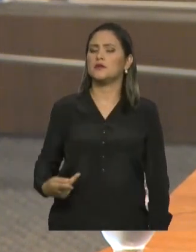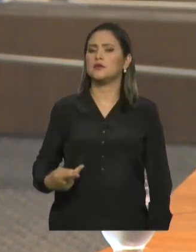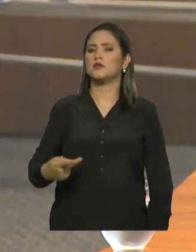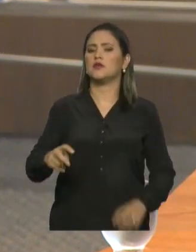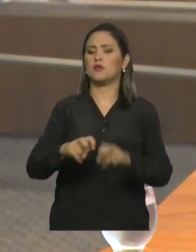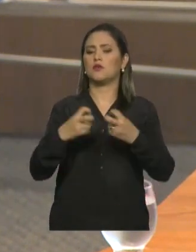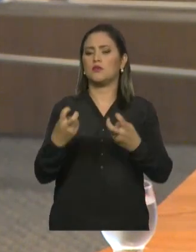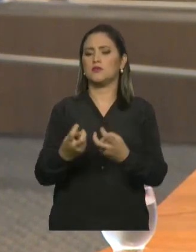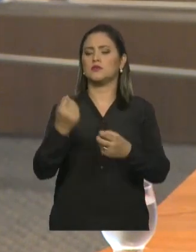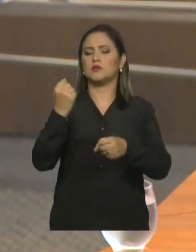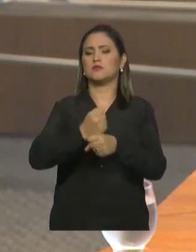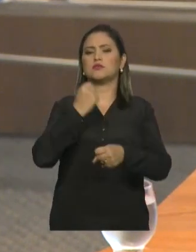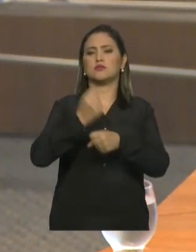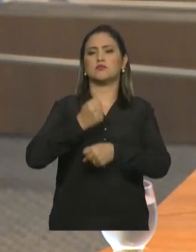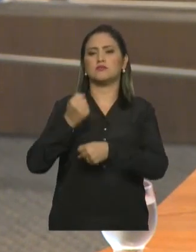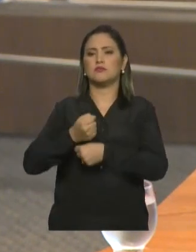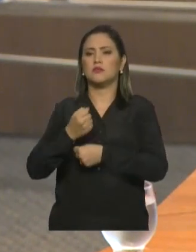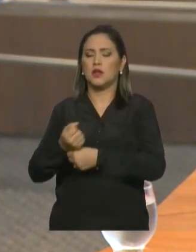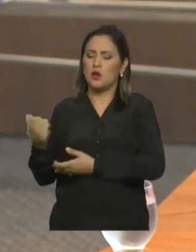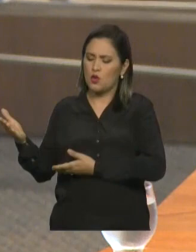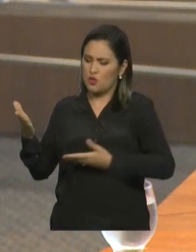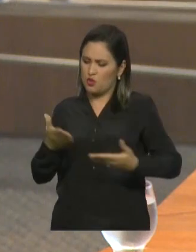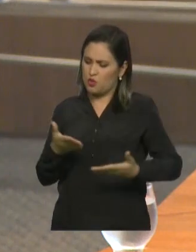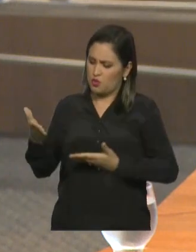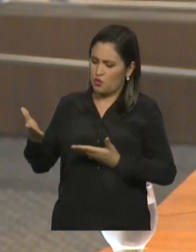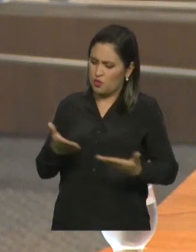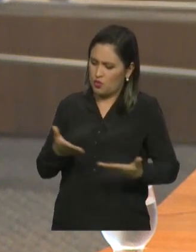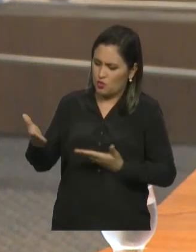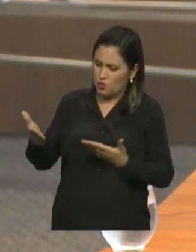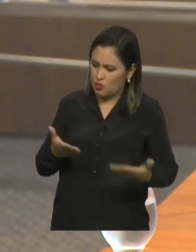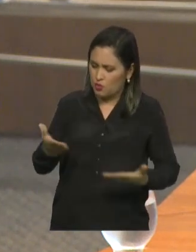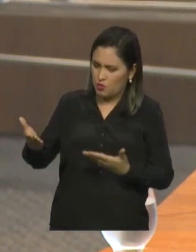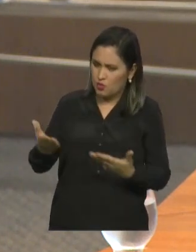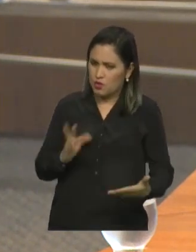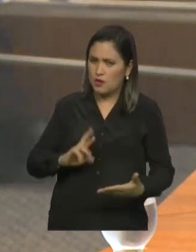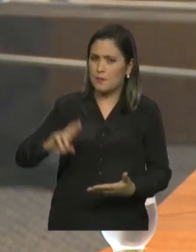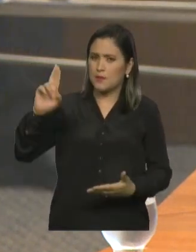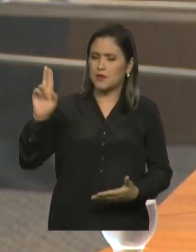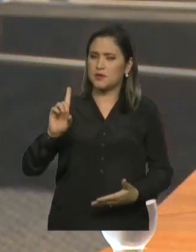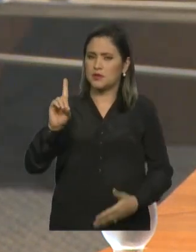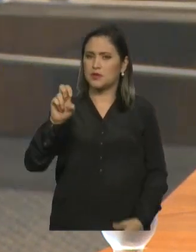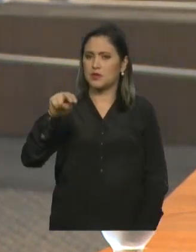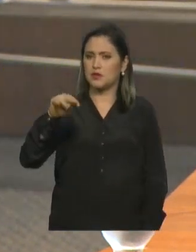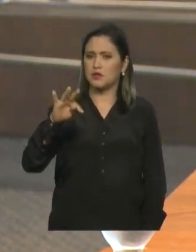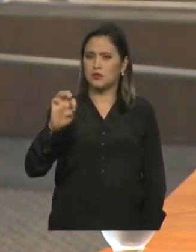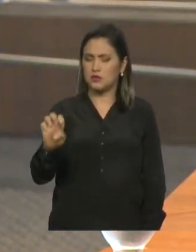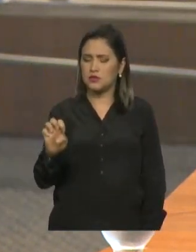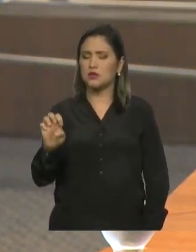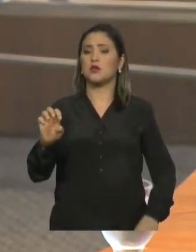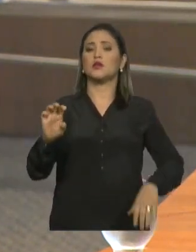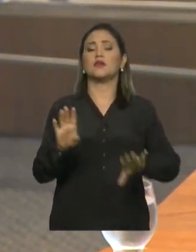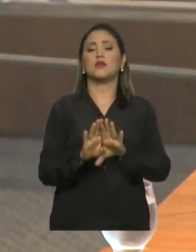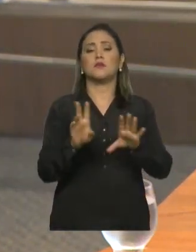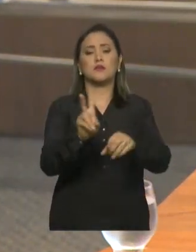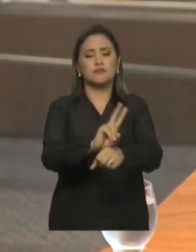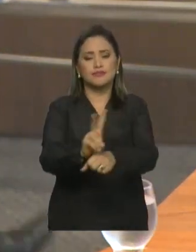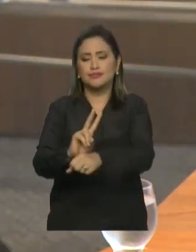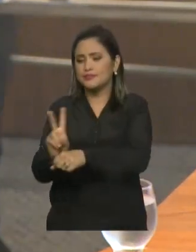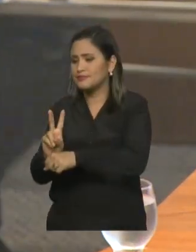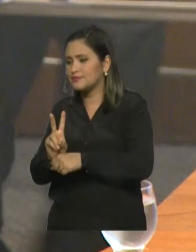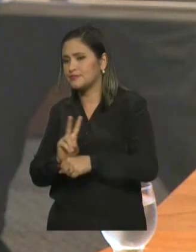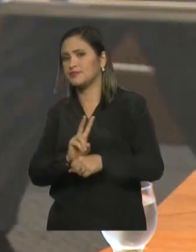vários convites ao representante do DENIT, aos órgãos fiscalizadores das